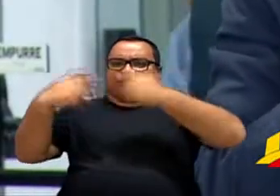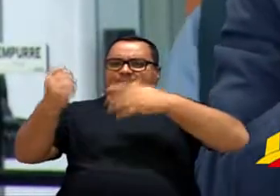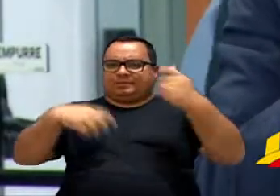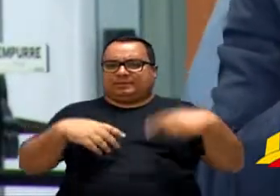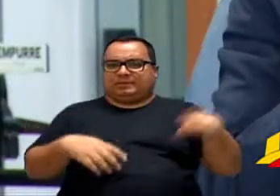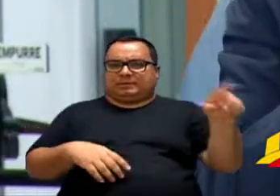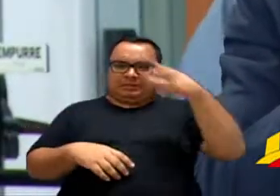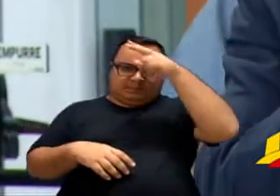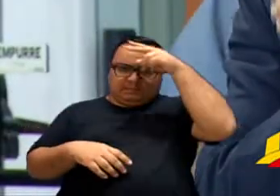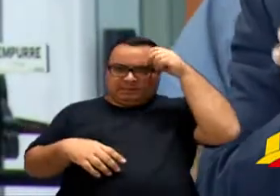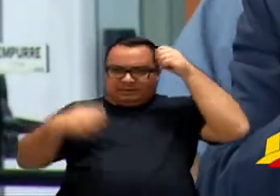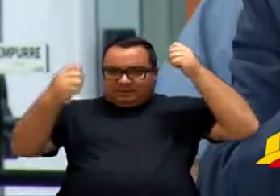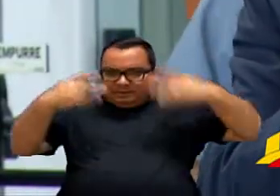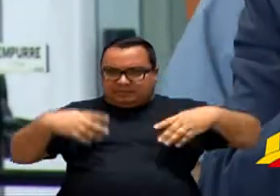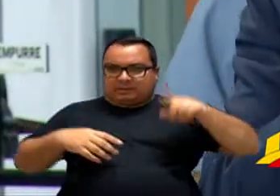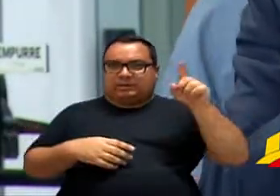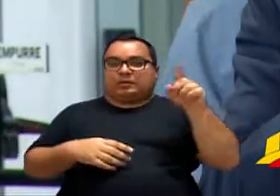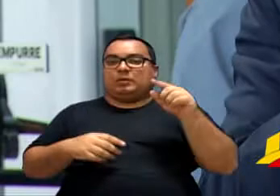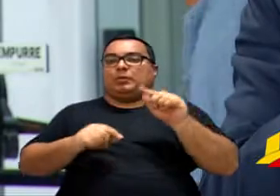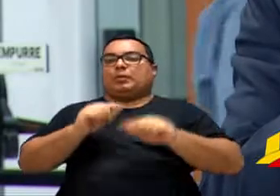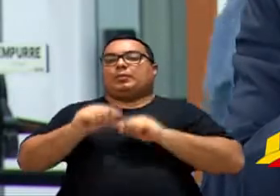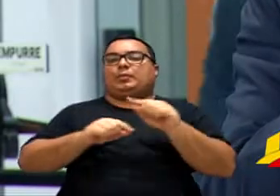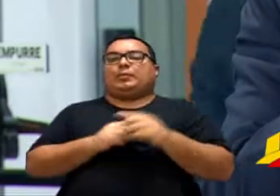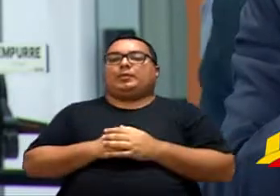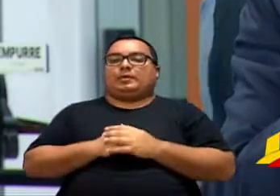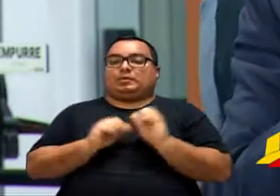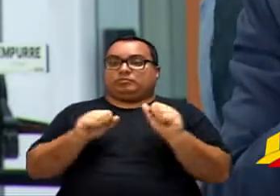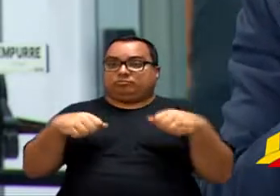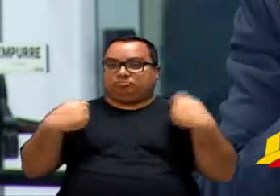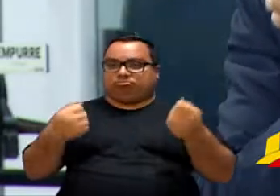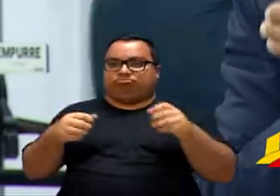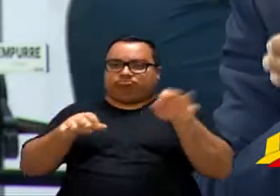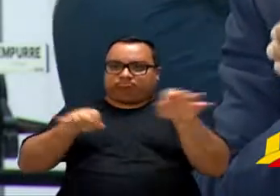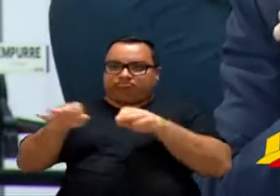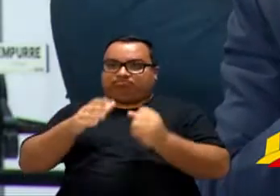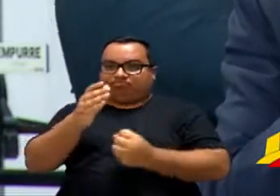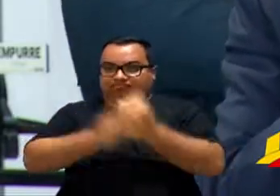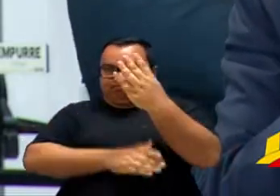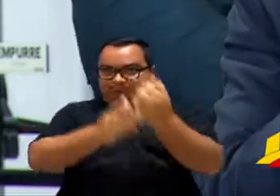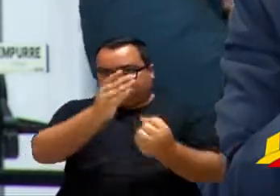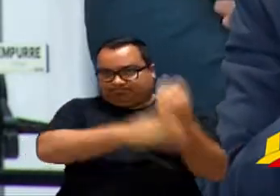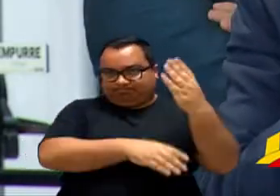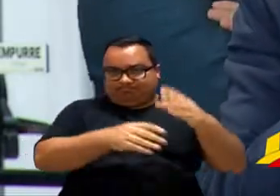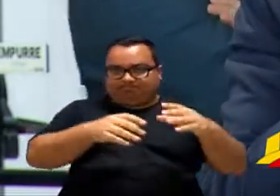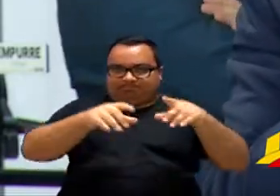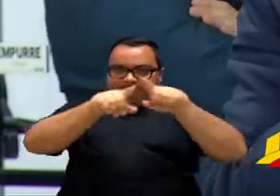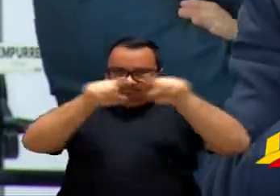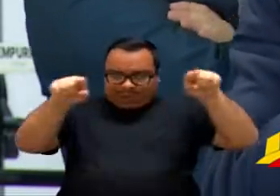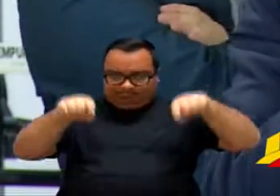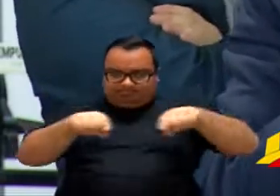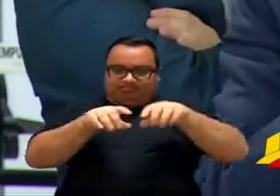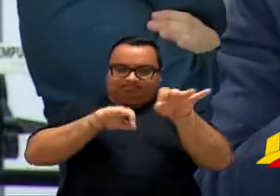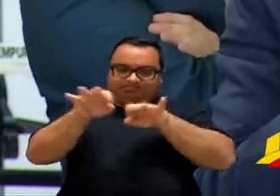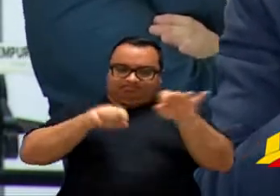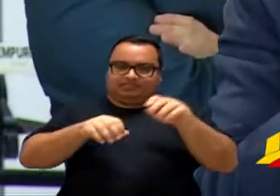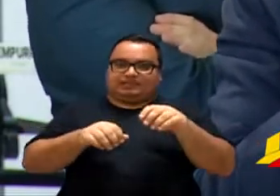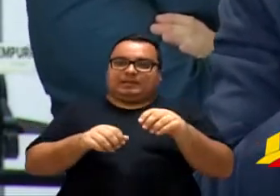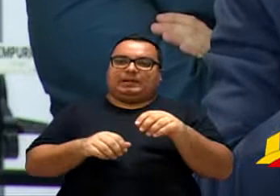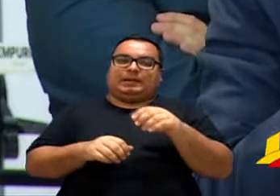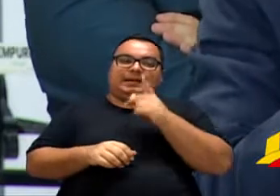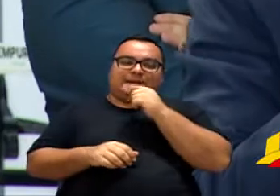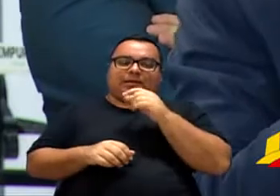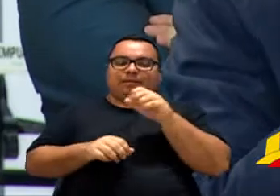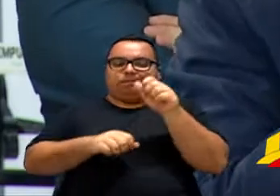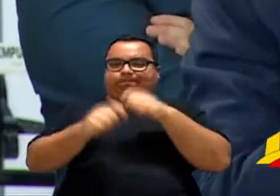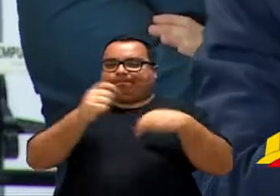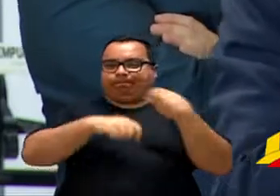tá correto a parte que o prefeito e o site tá trabalhando para ter uma novas Estações né que possa ir é projetar para o futuro que nós